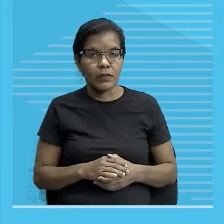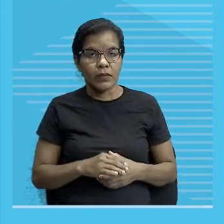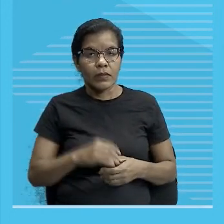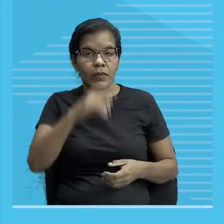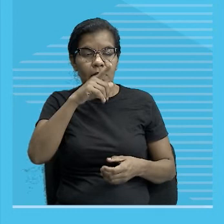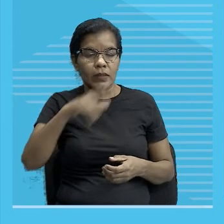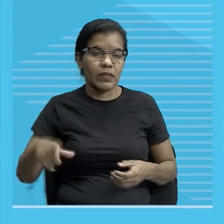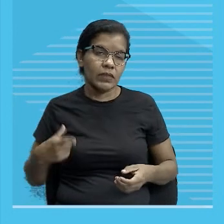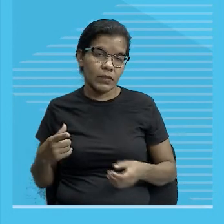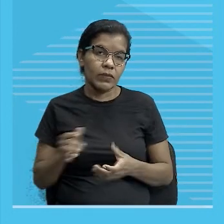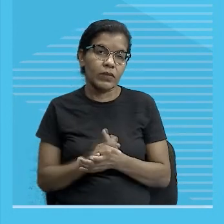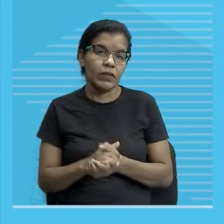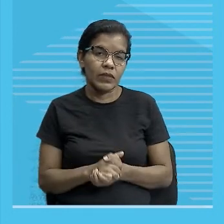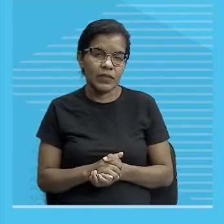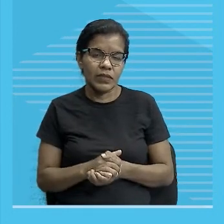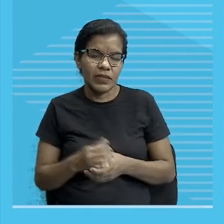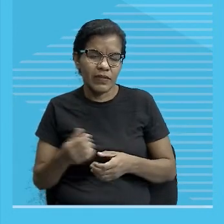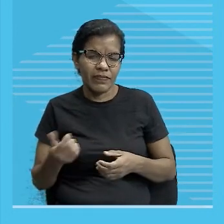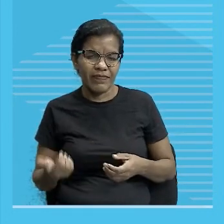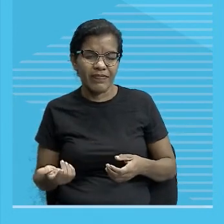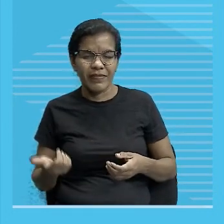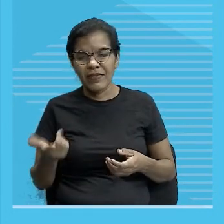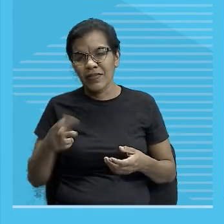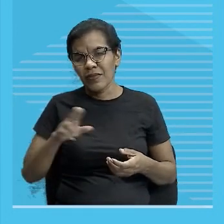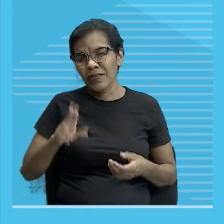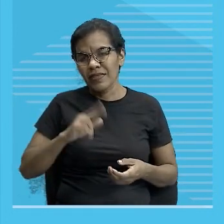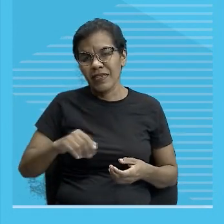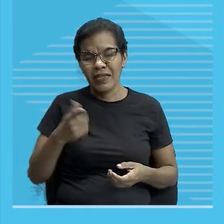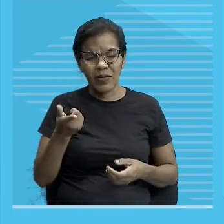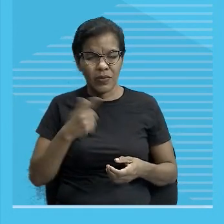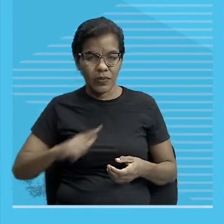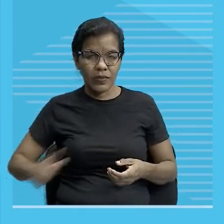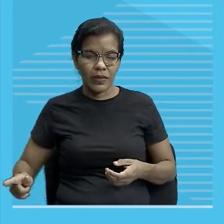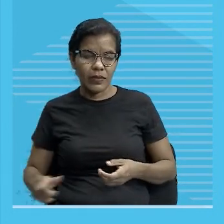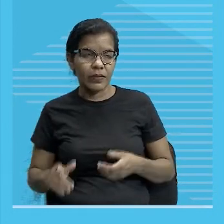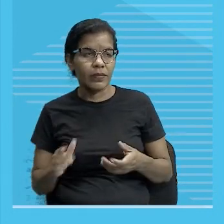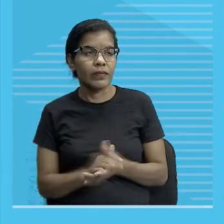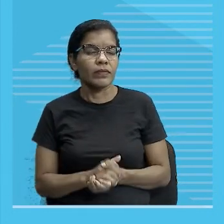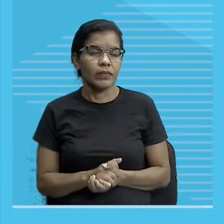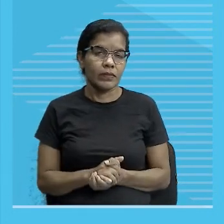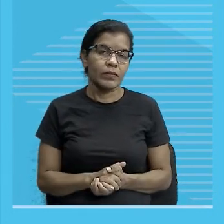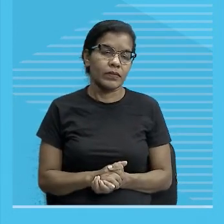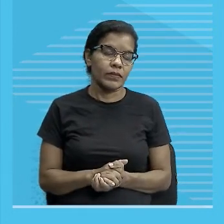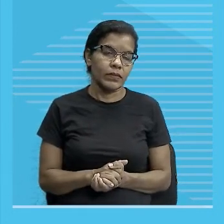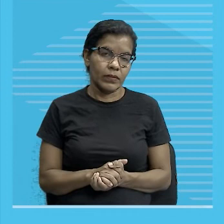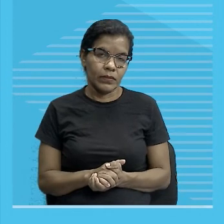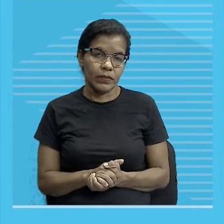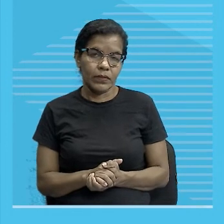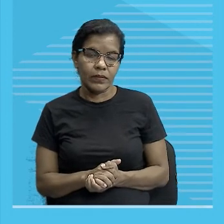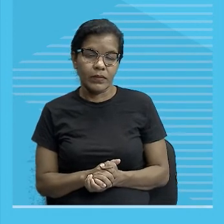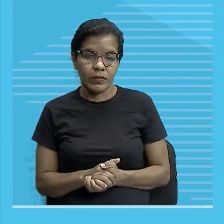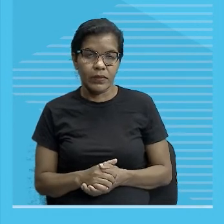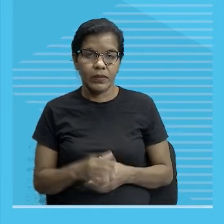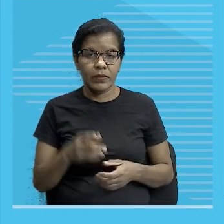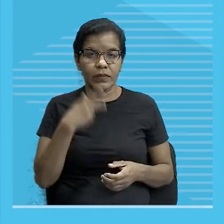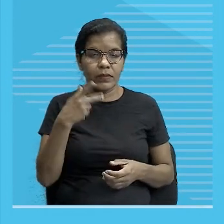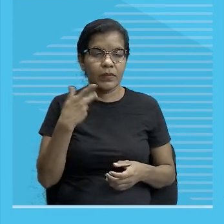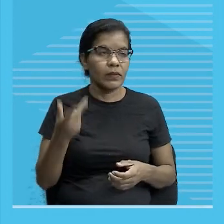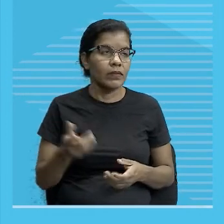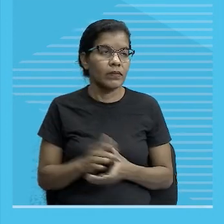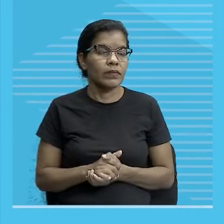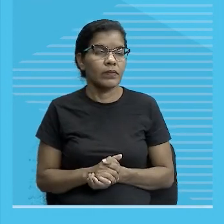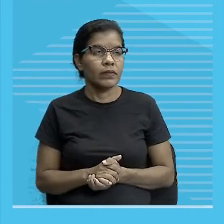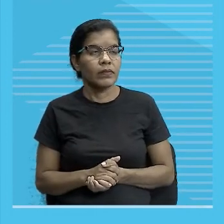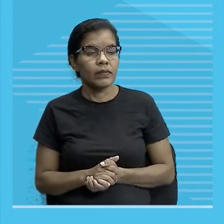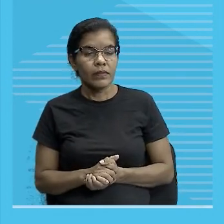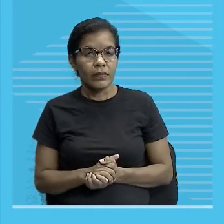tá? Por que os gramáticos ainda defendem o porquê dessa facultatividade. Enfim, como muitos falam, não podia deixar de trazer,